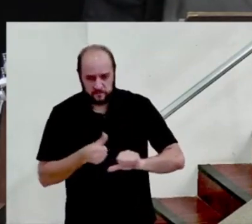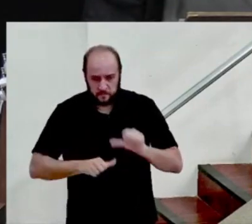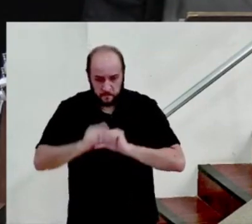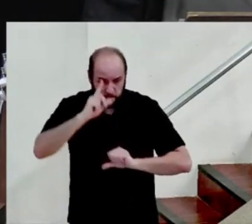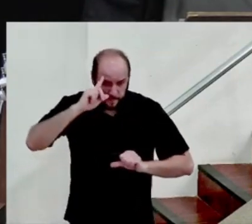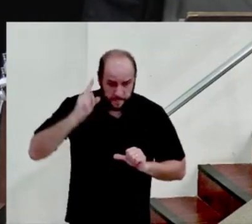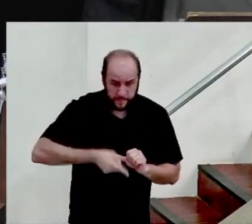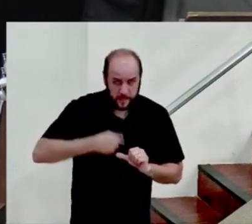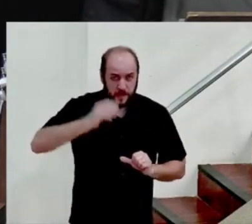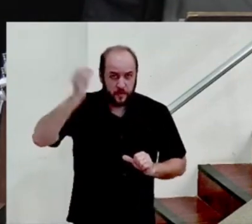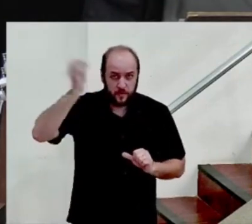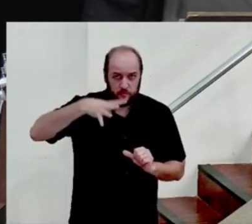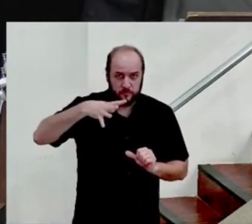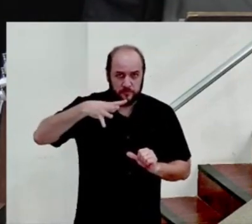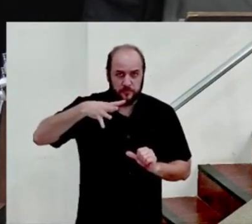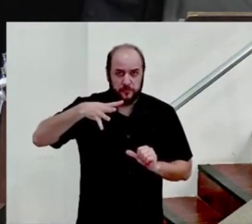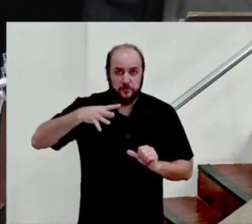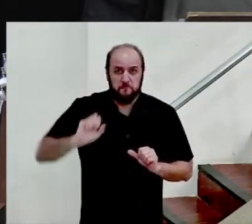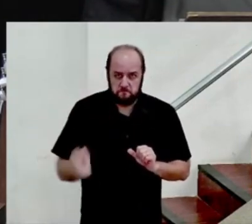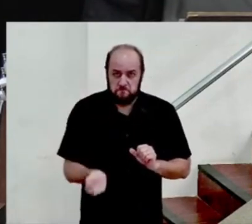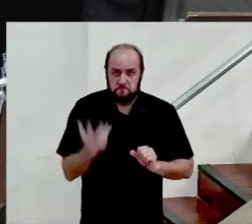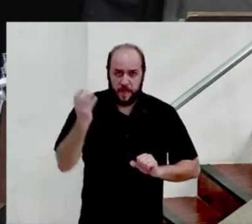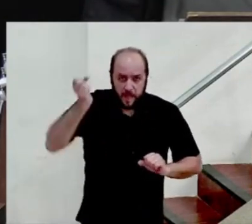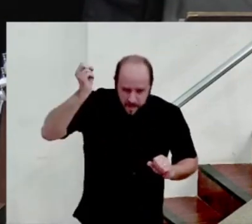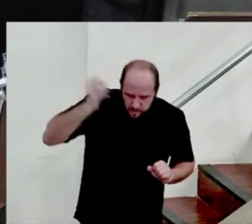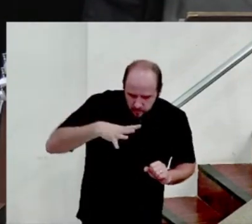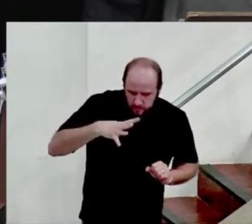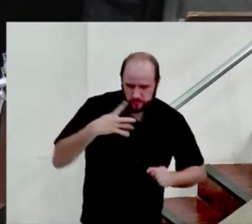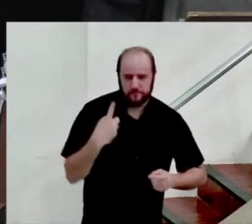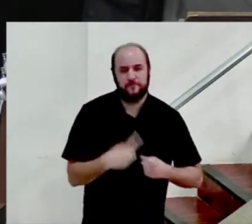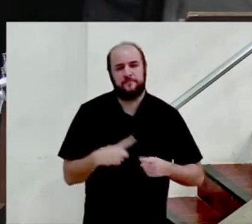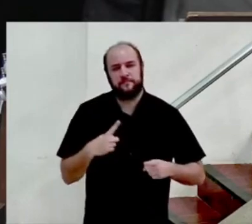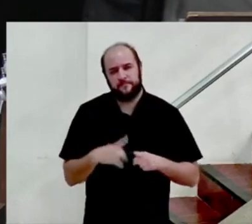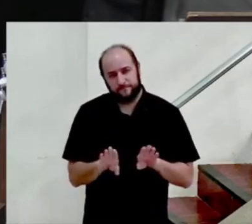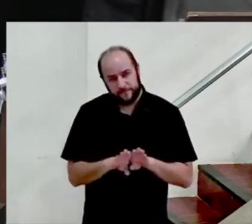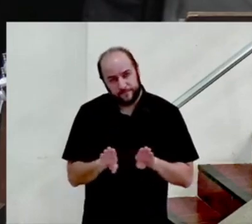luz, e tendo existido a luz, também estabeleceu um